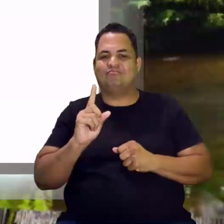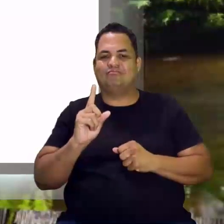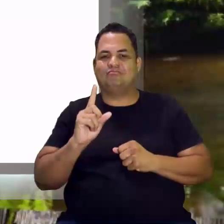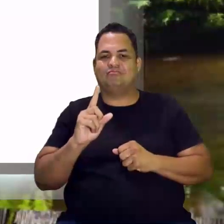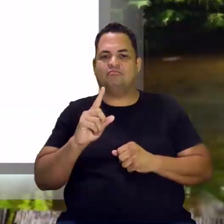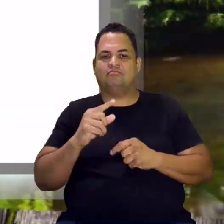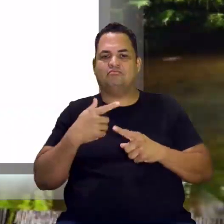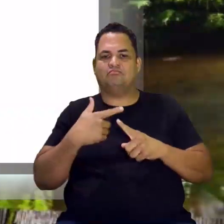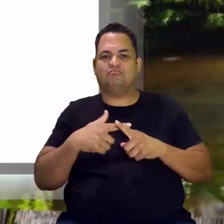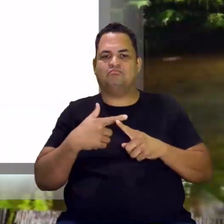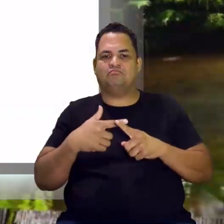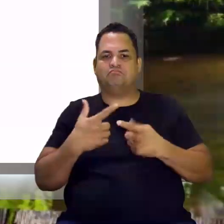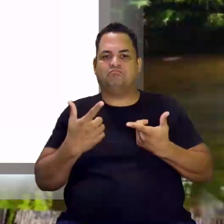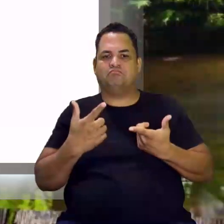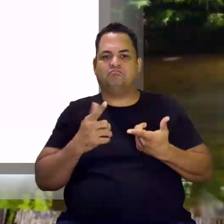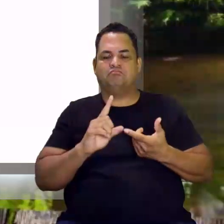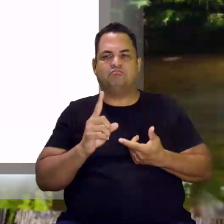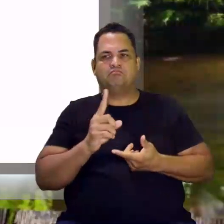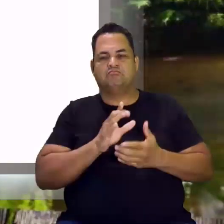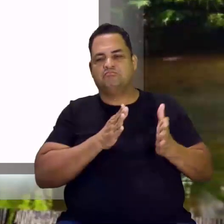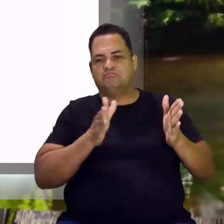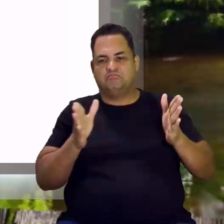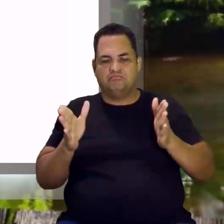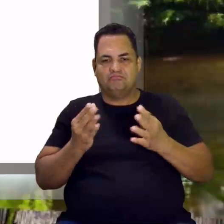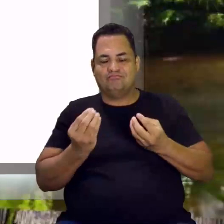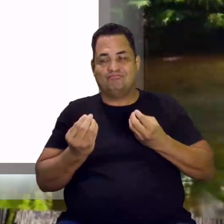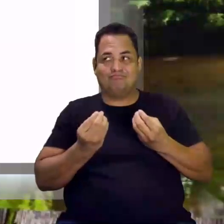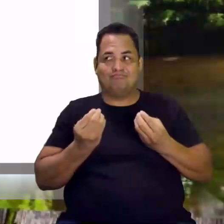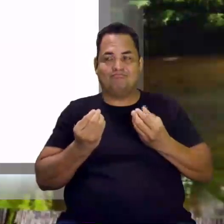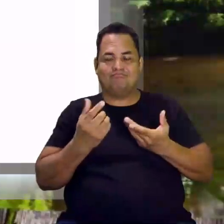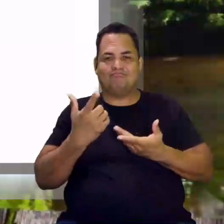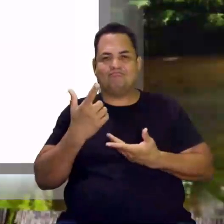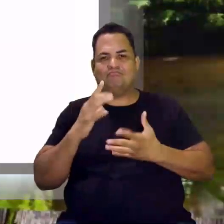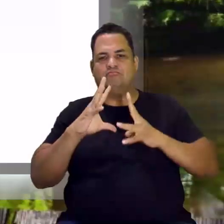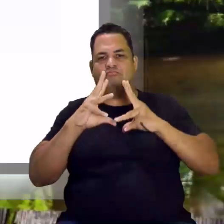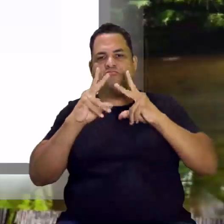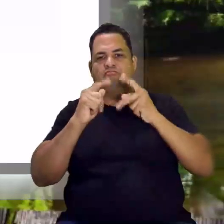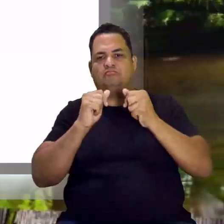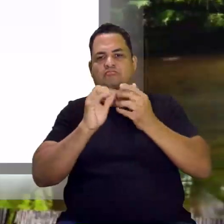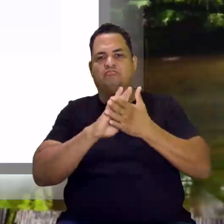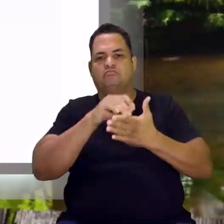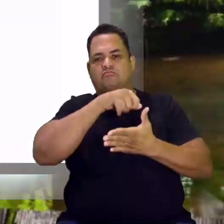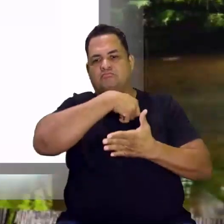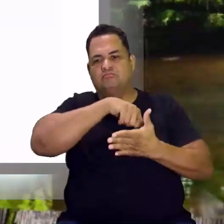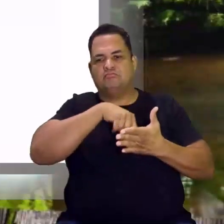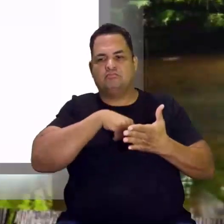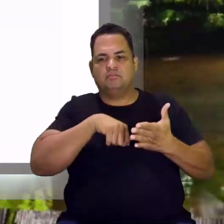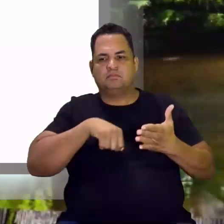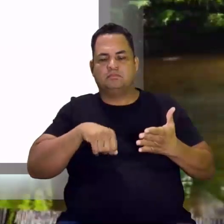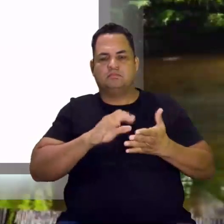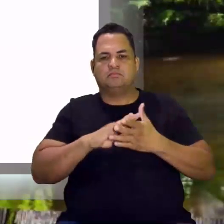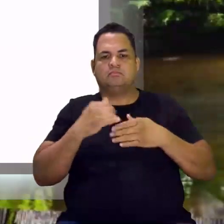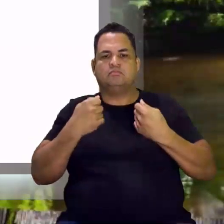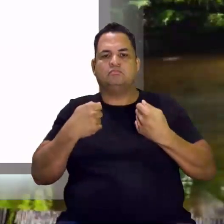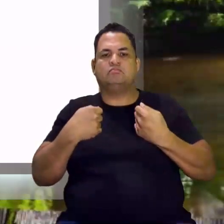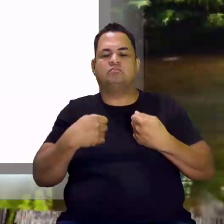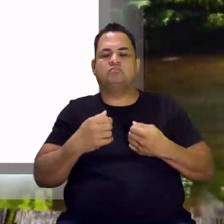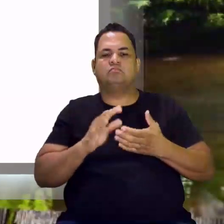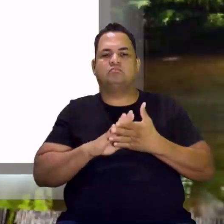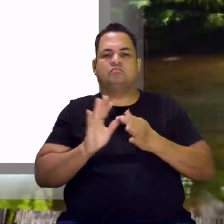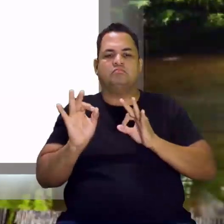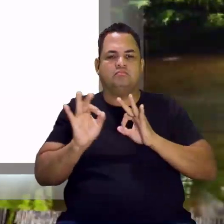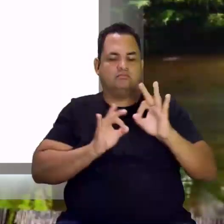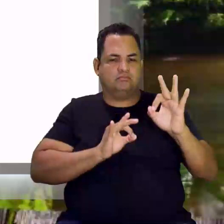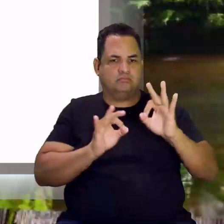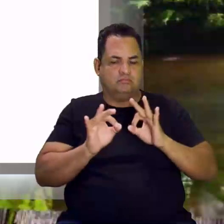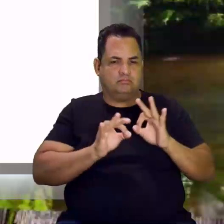Porque nós não estávamos nesse período, nós não temos como ter todos os registros, mas a gente consegue